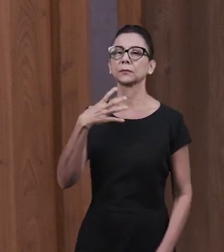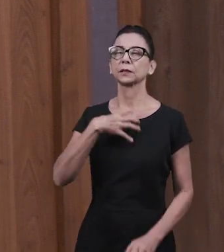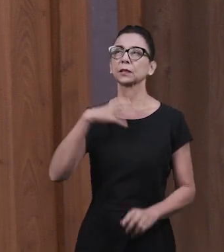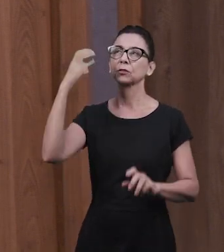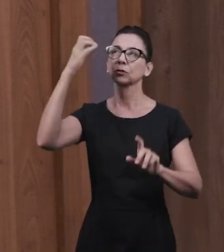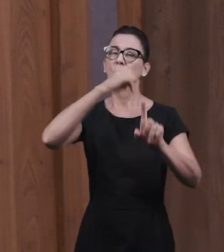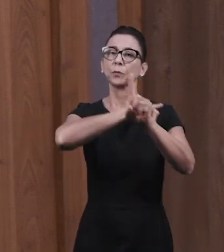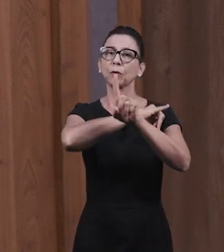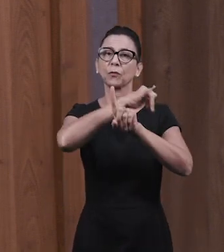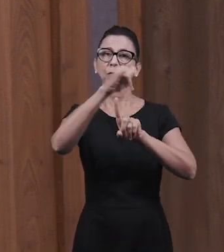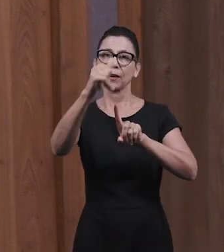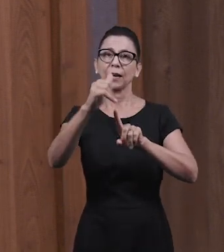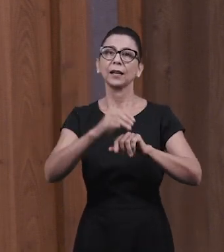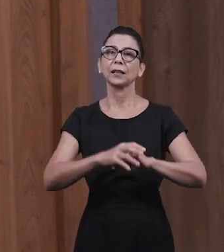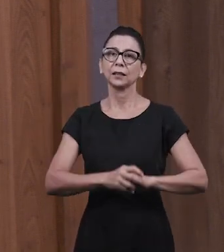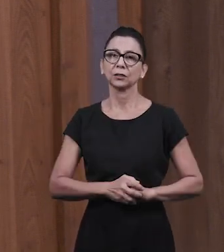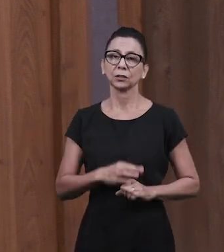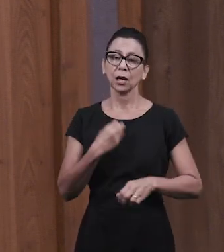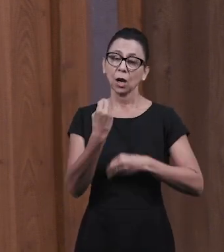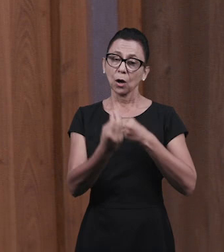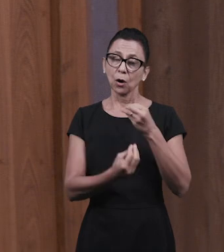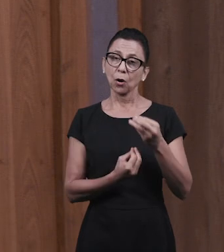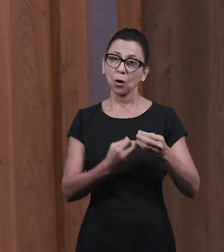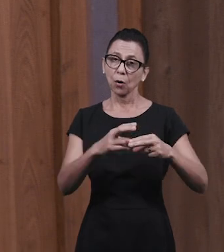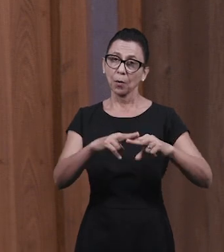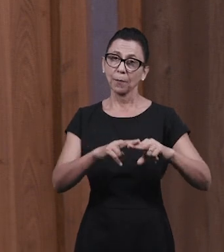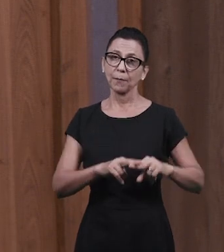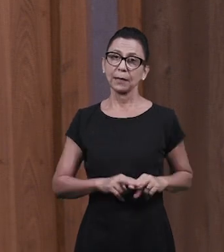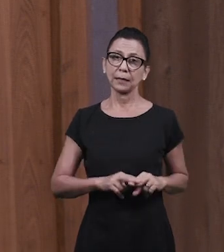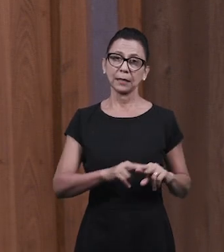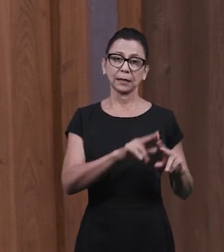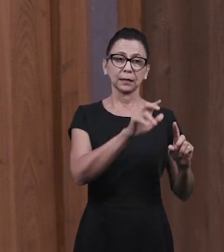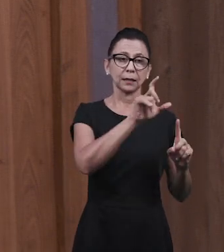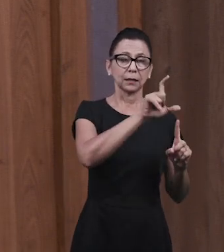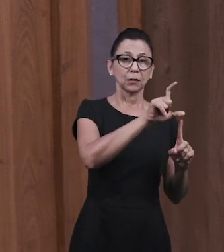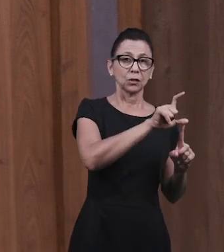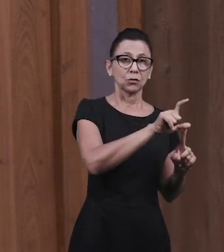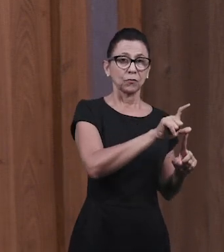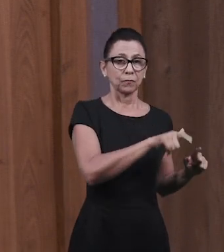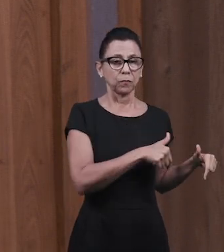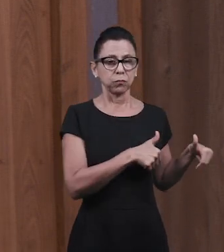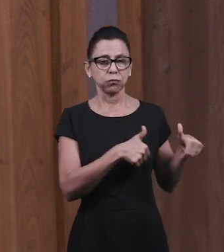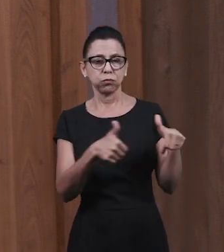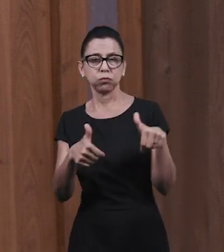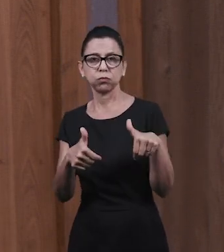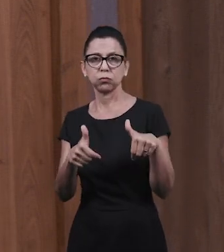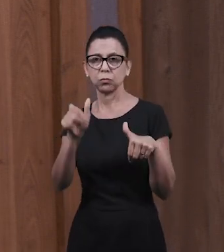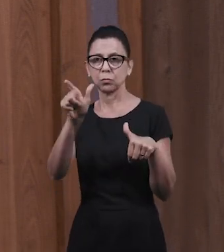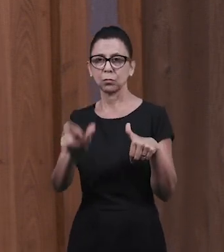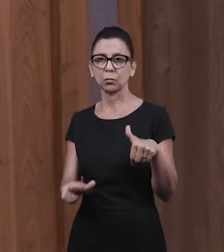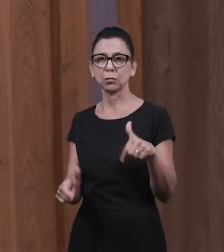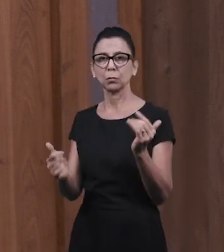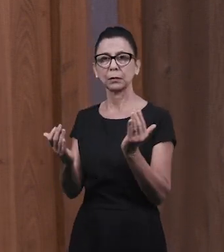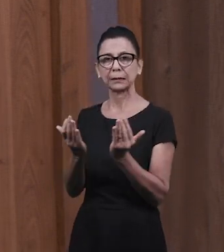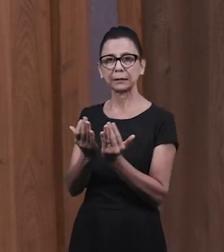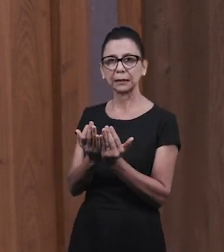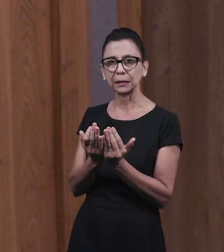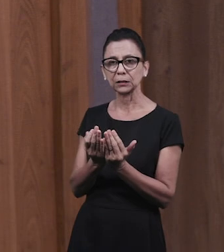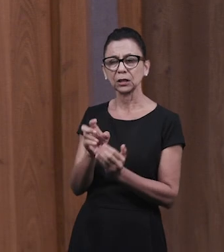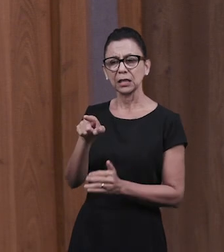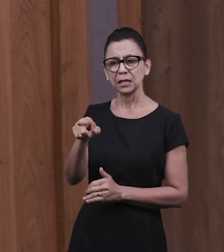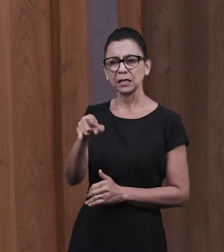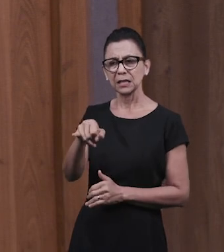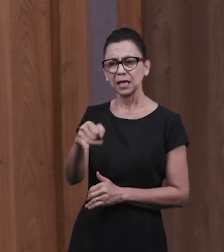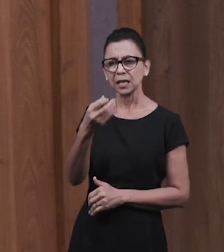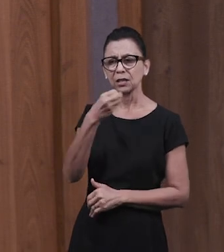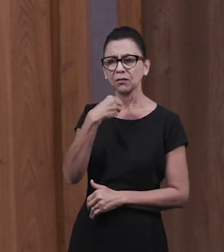sentido profético da reação do inimigo da obra de Deus na vida do crente, no sentido de que o sol das lutas